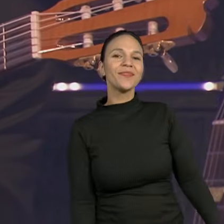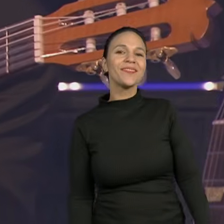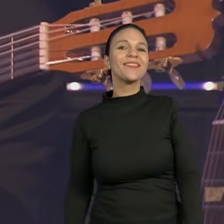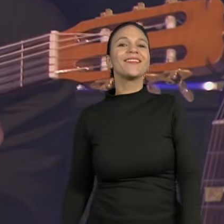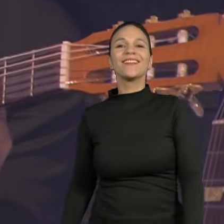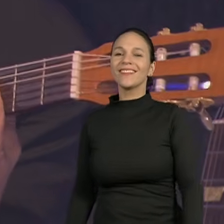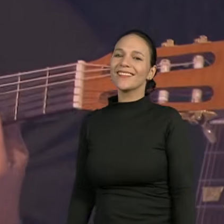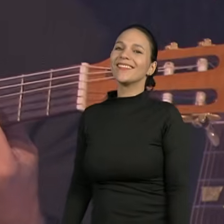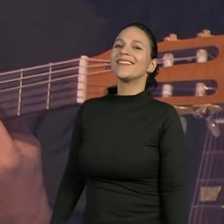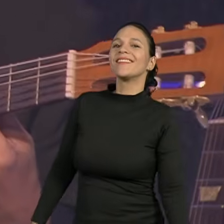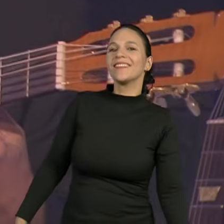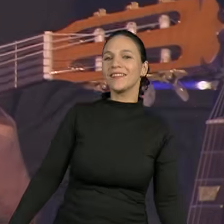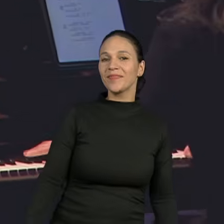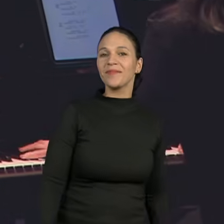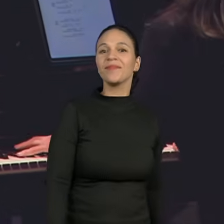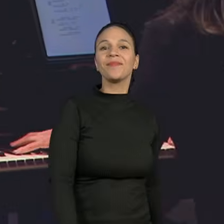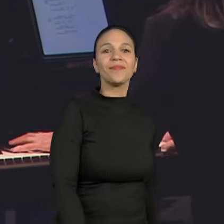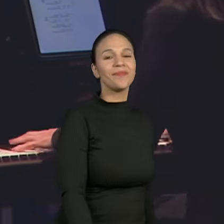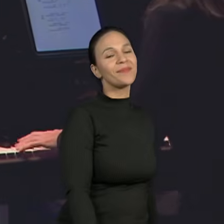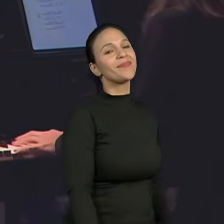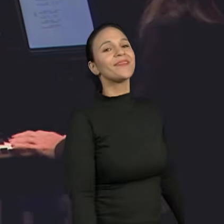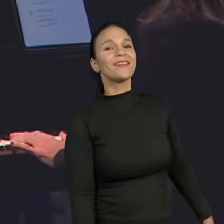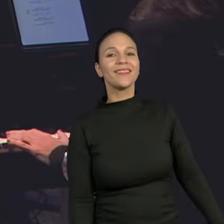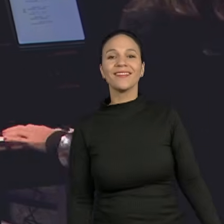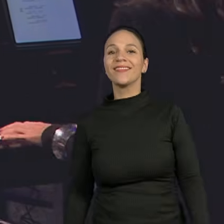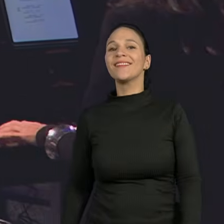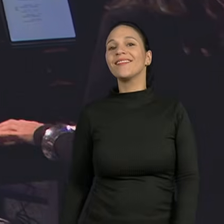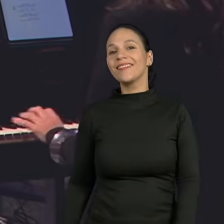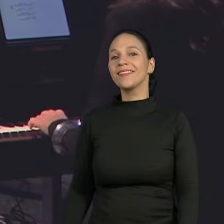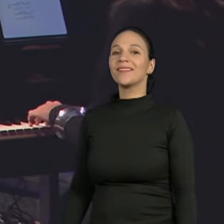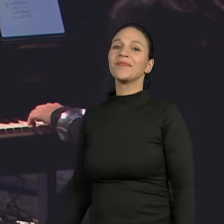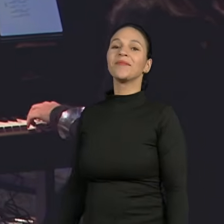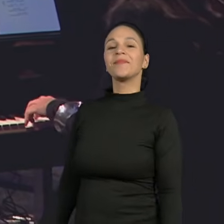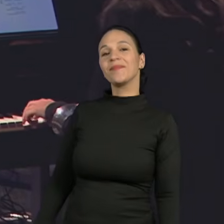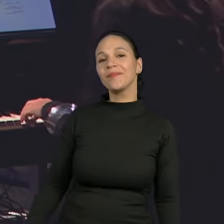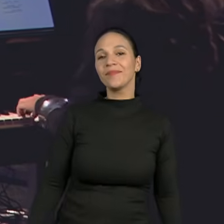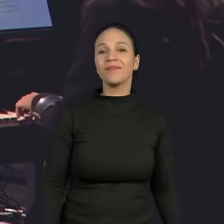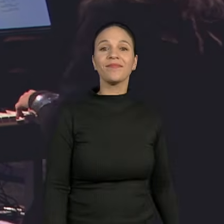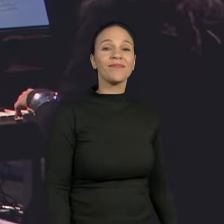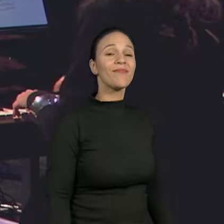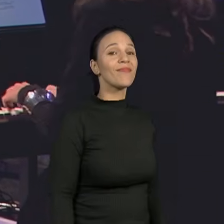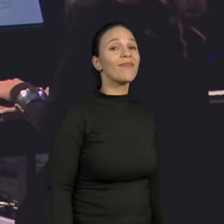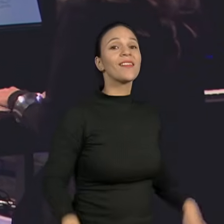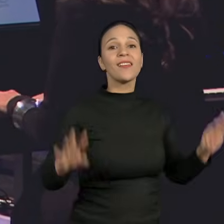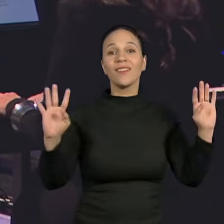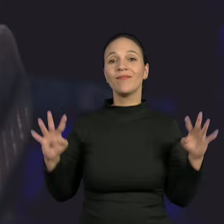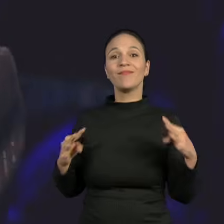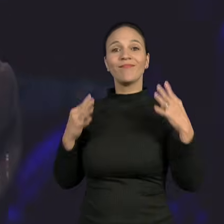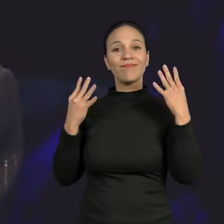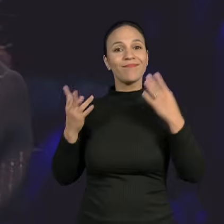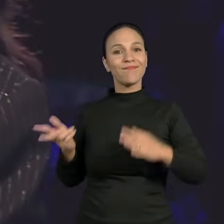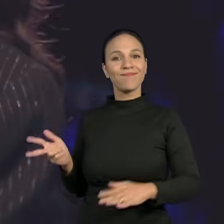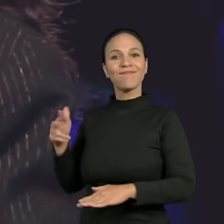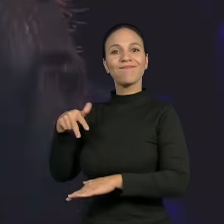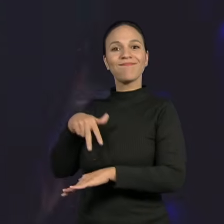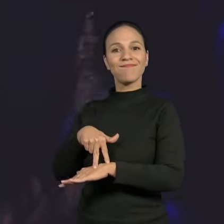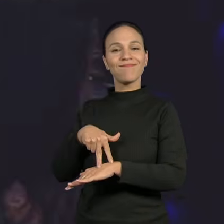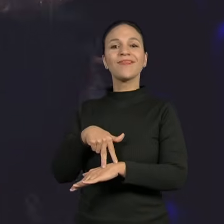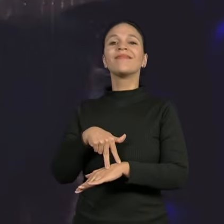la la ya, la la ya, la la ya, la ya, la ya. O show tem